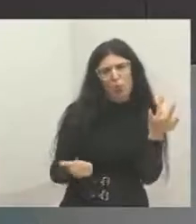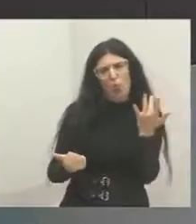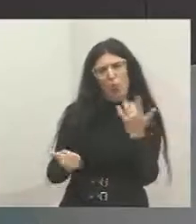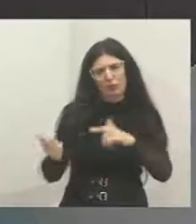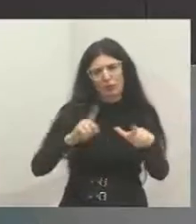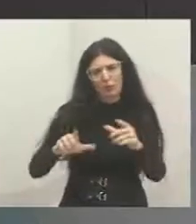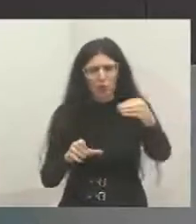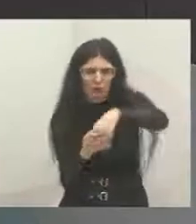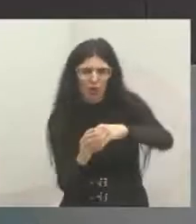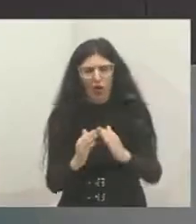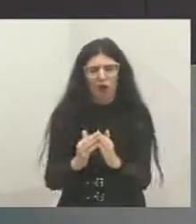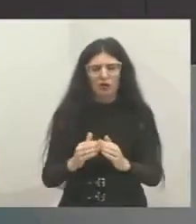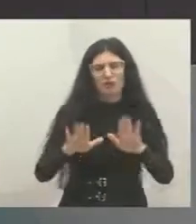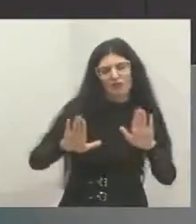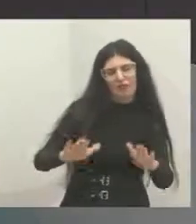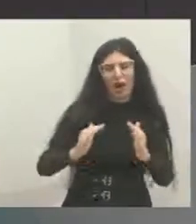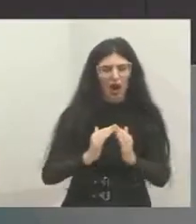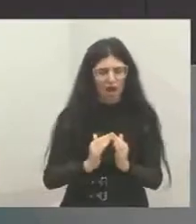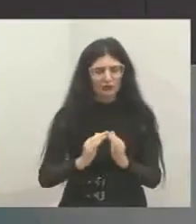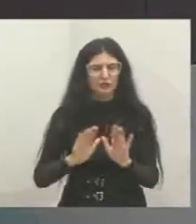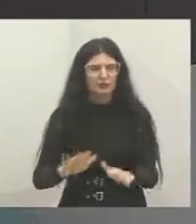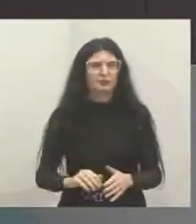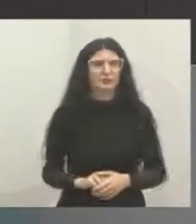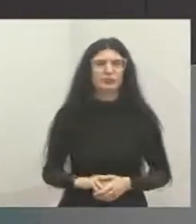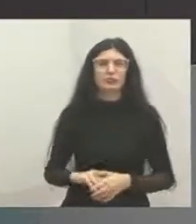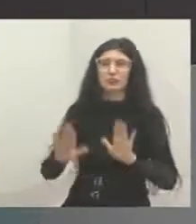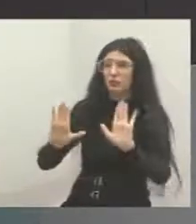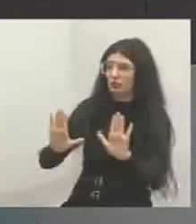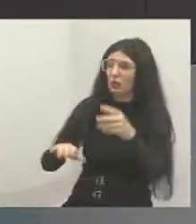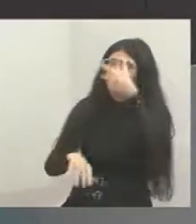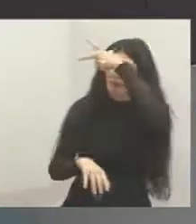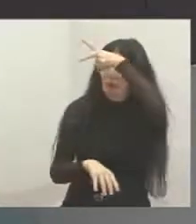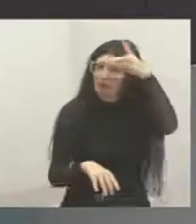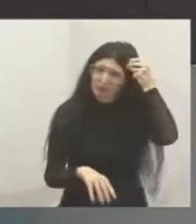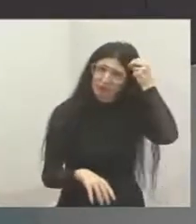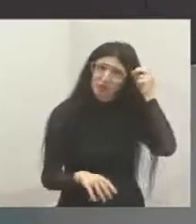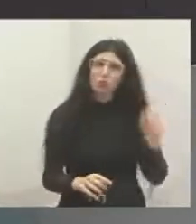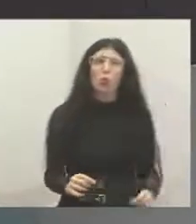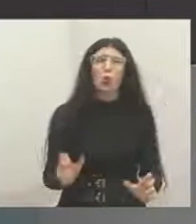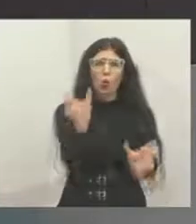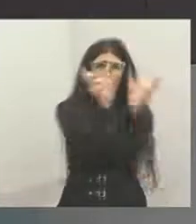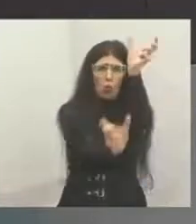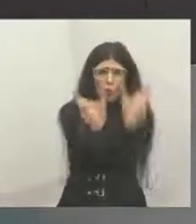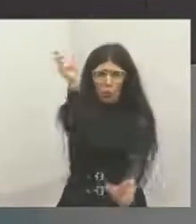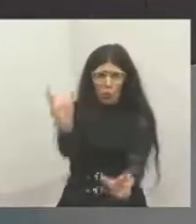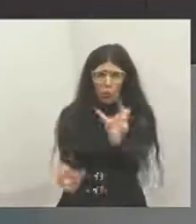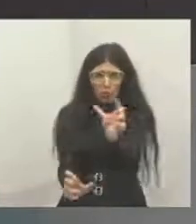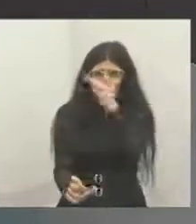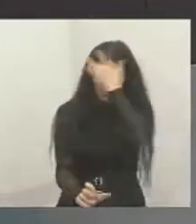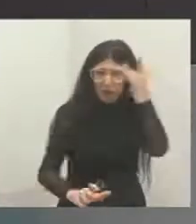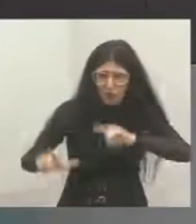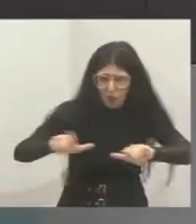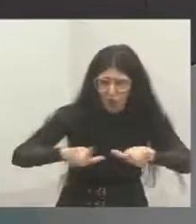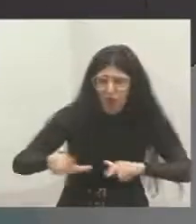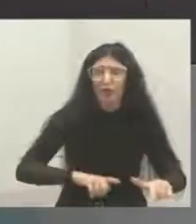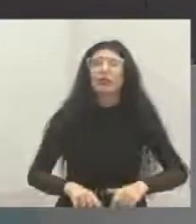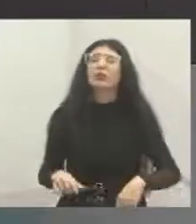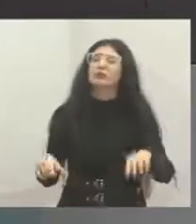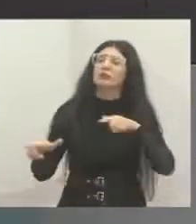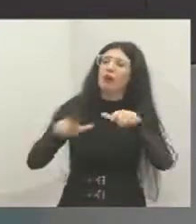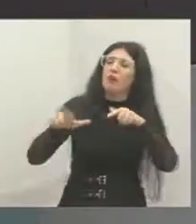todo, a prefeitura, ela teve nas suas frentes de trabalho o serviço social, a